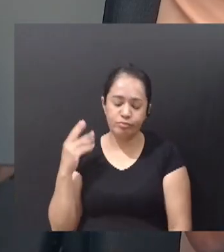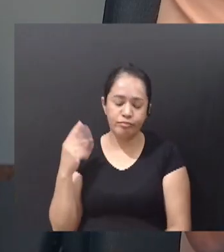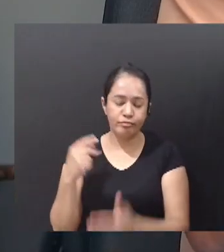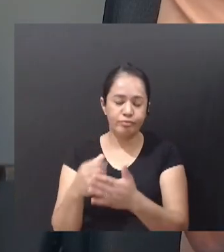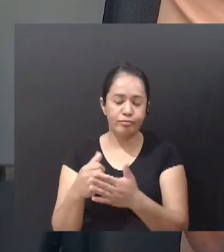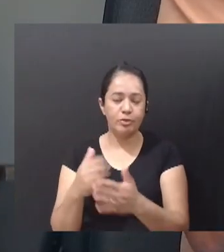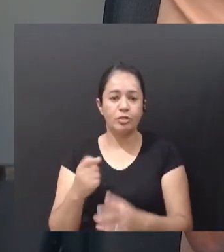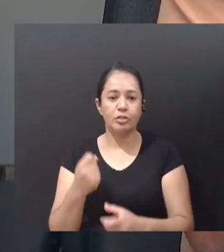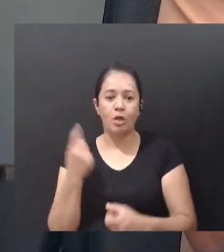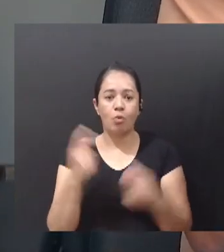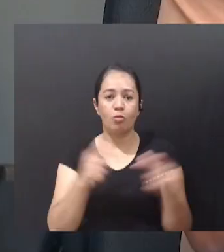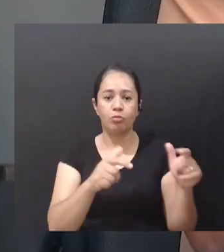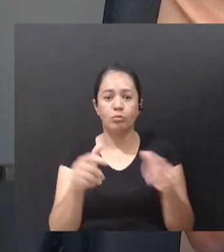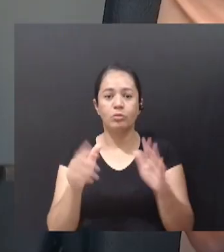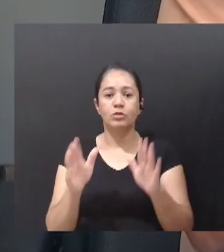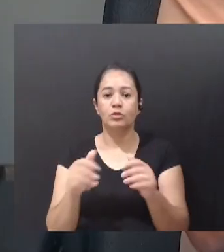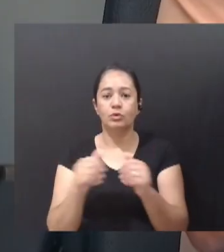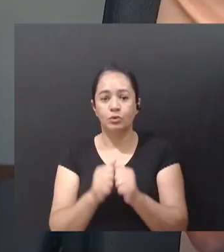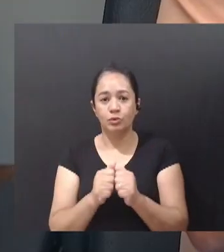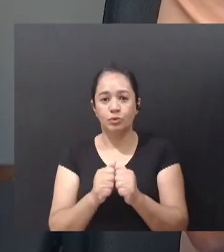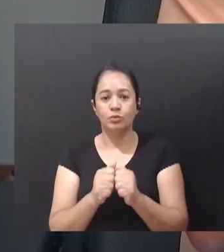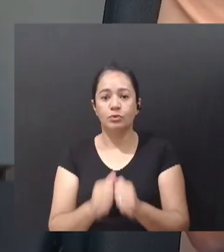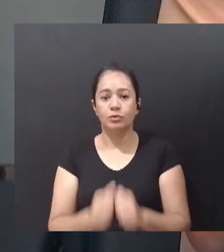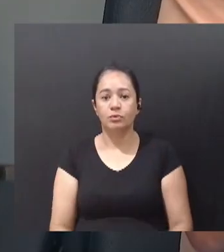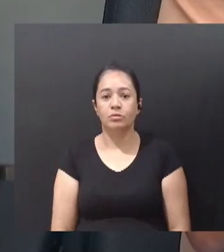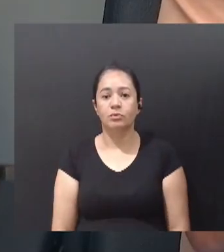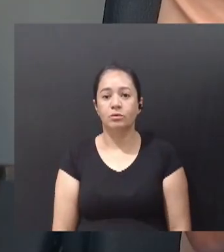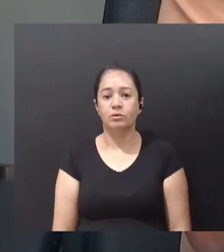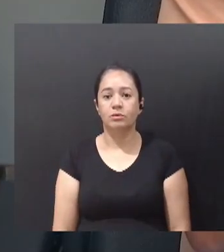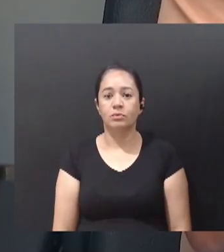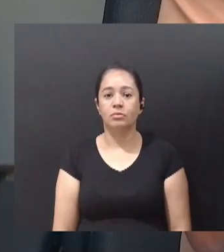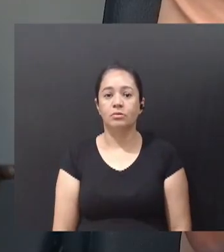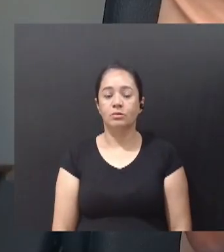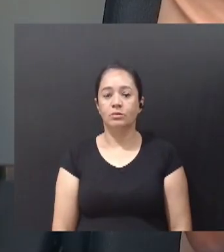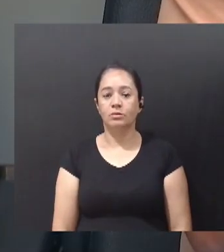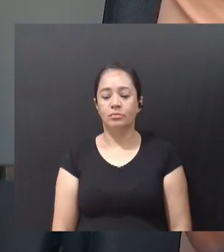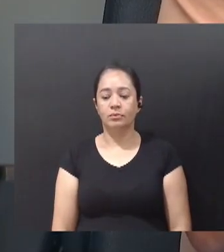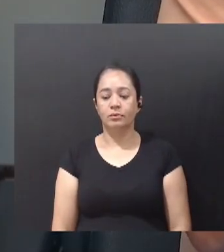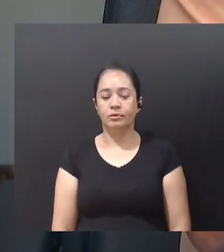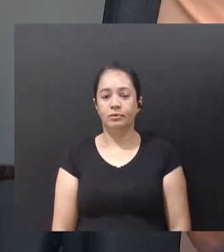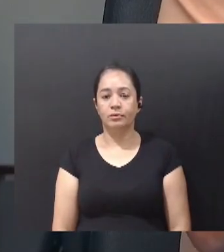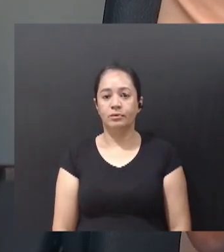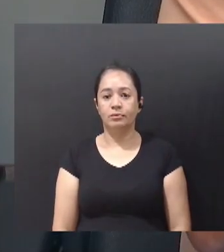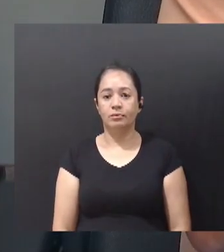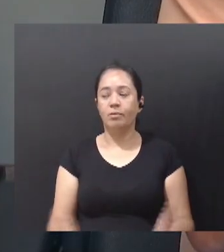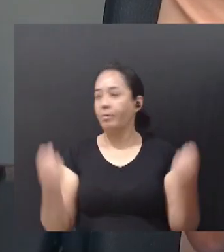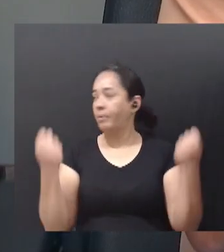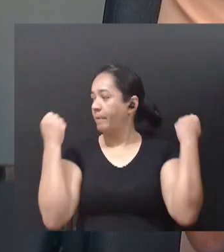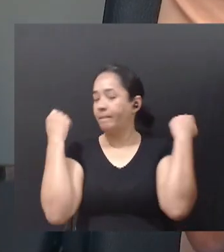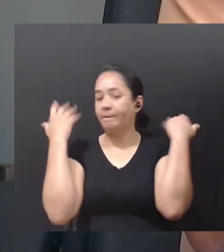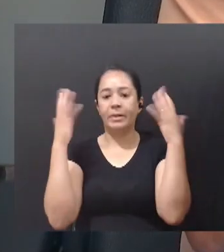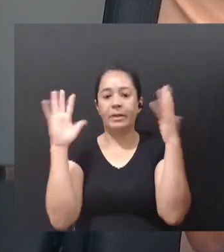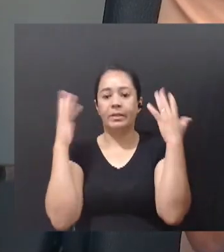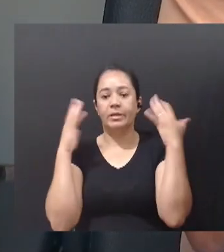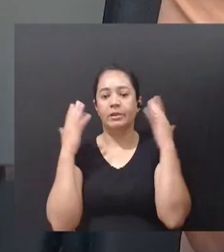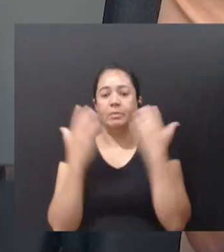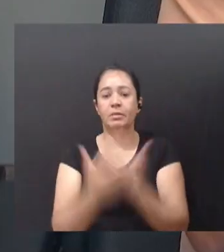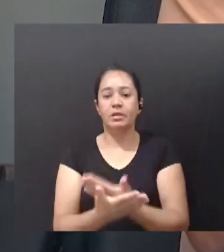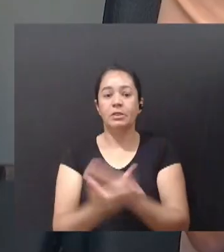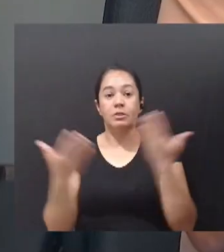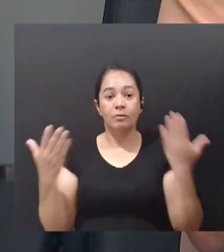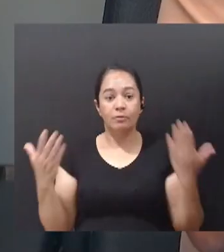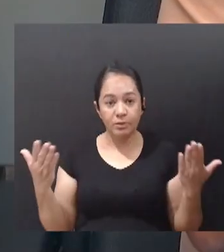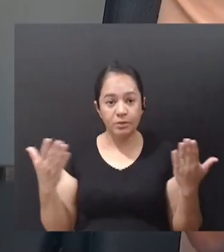palcos aí já, né, da vida aí, mas enfim, queria dar os parabéns primeiramente para vocês, porque